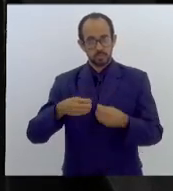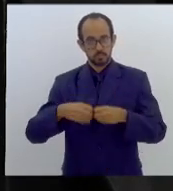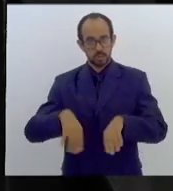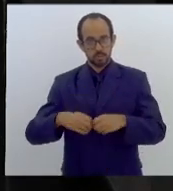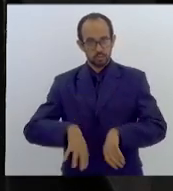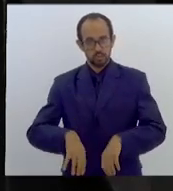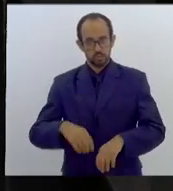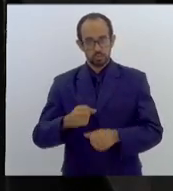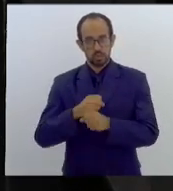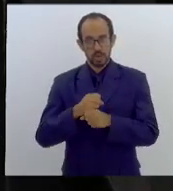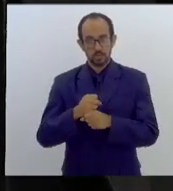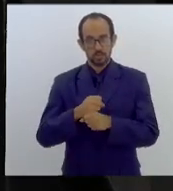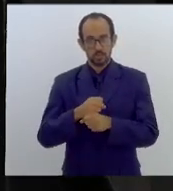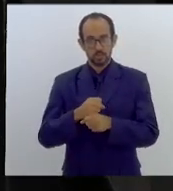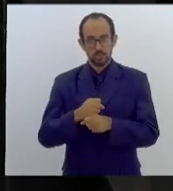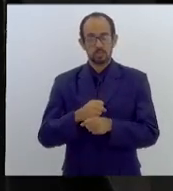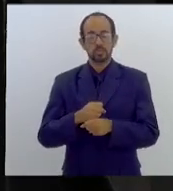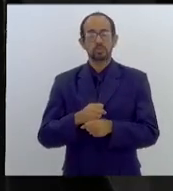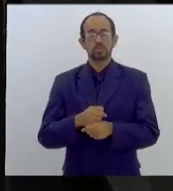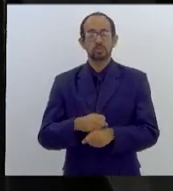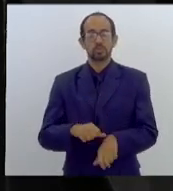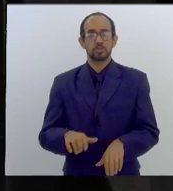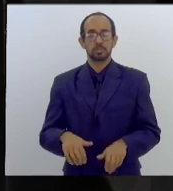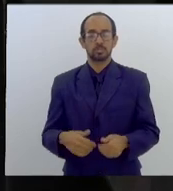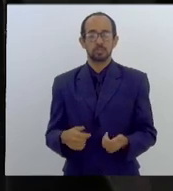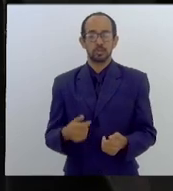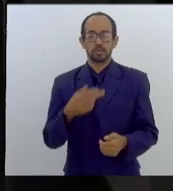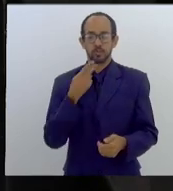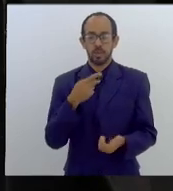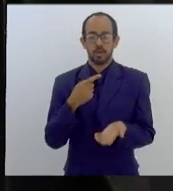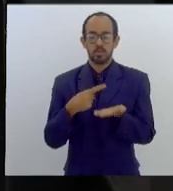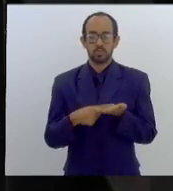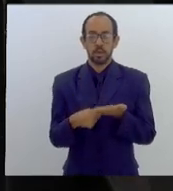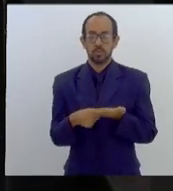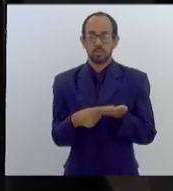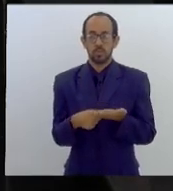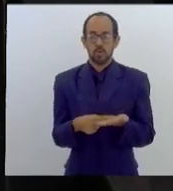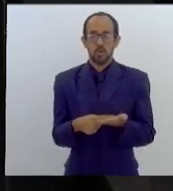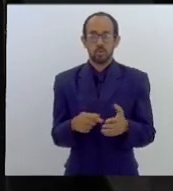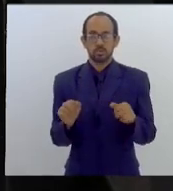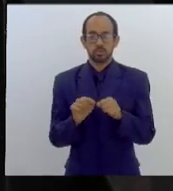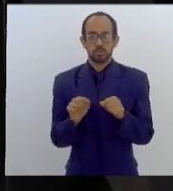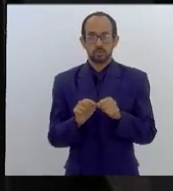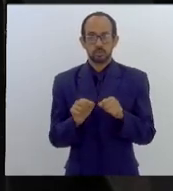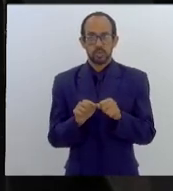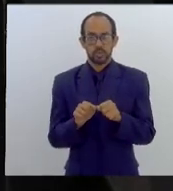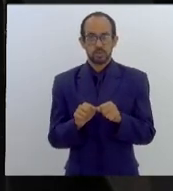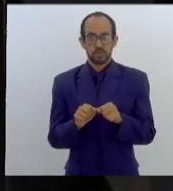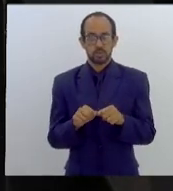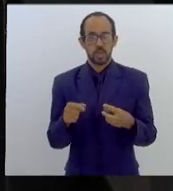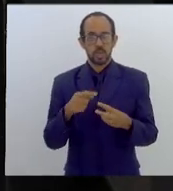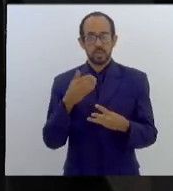a cada ano. Eu falo aqui de outra coisa. Eu falo aqui do acordo feito para ser honrado em três parcelas anuais, sendo a primeira